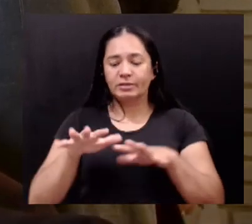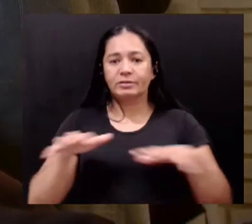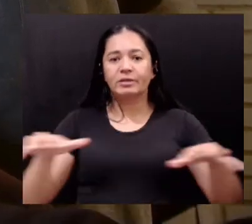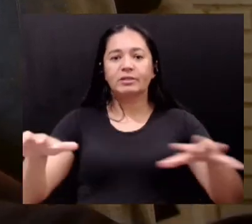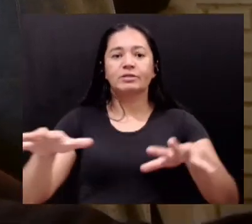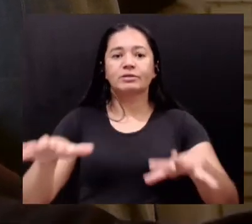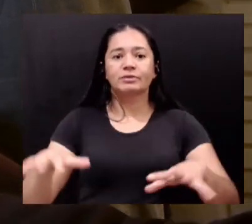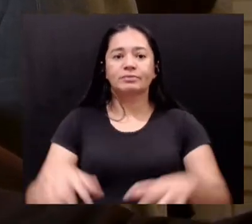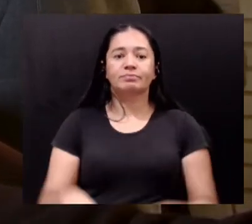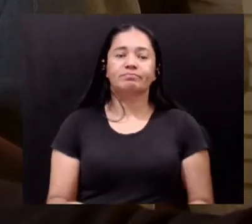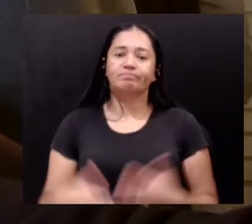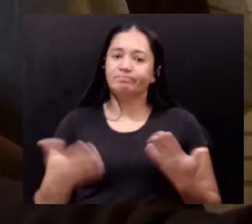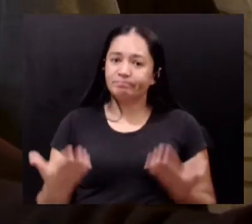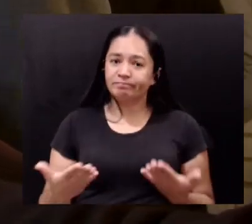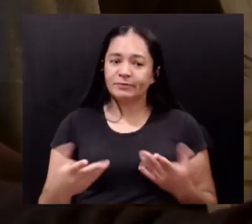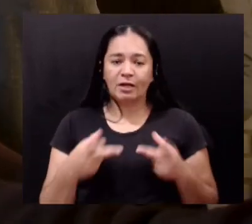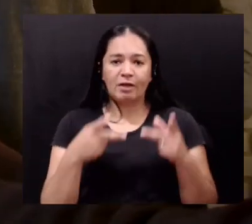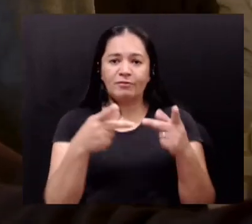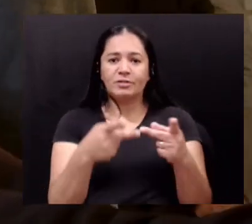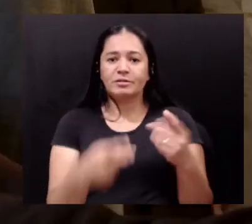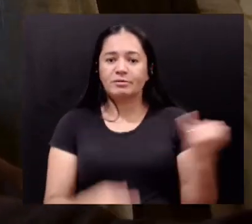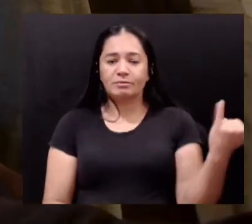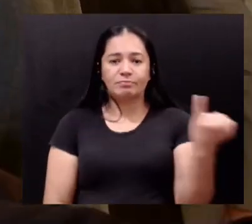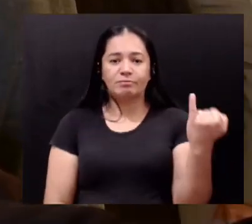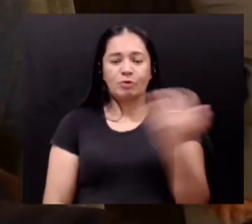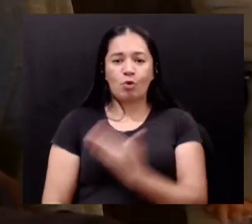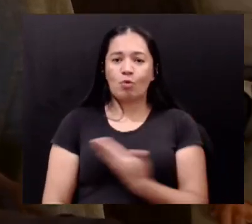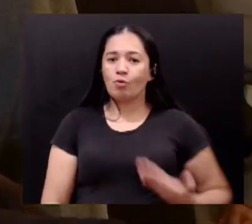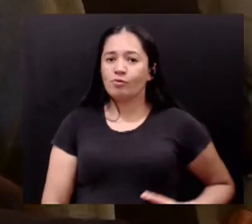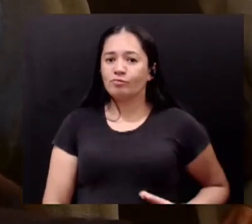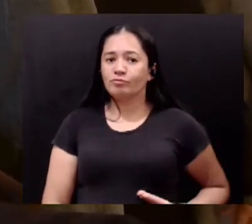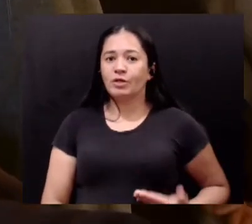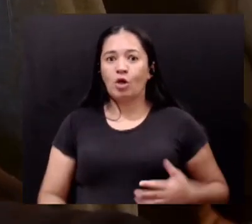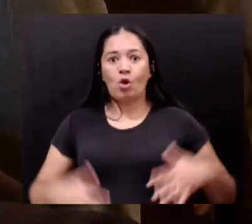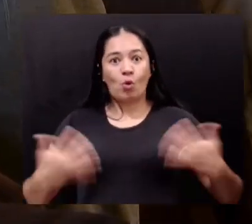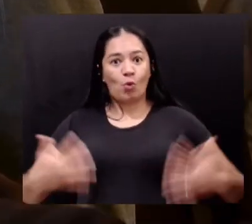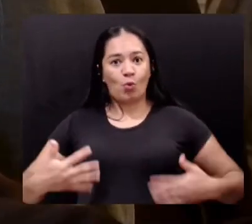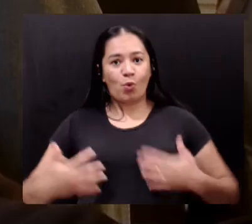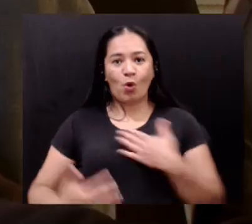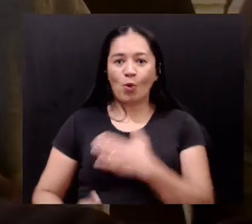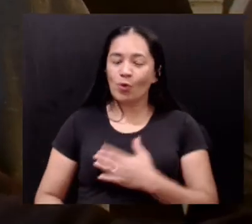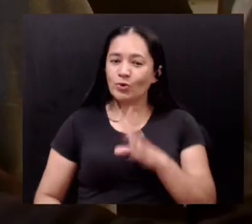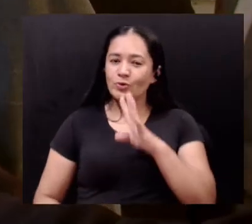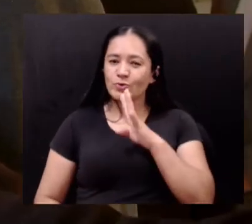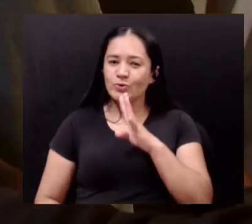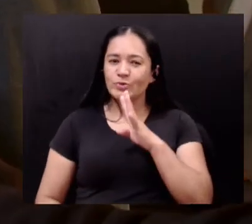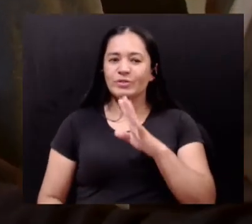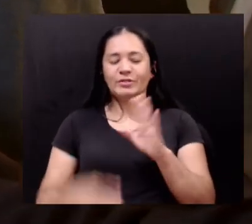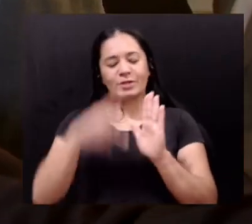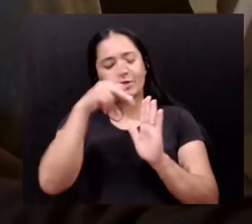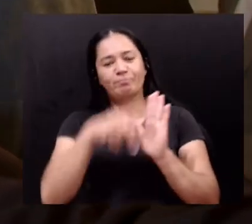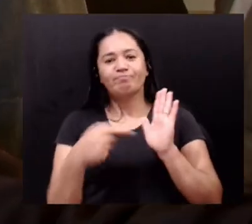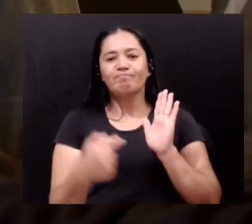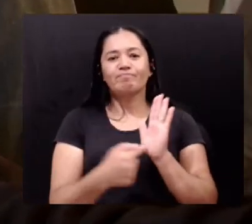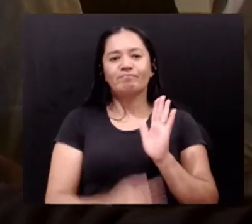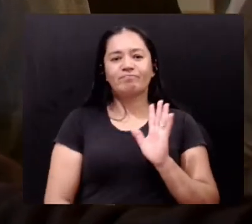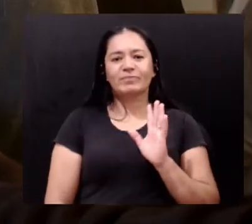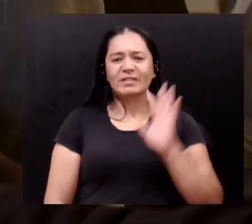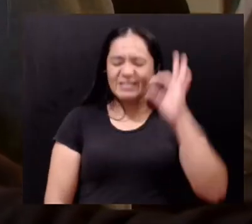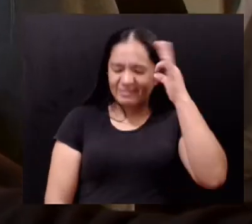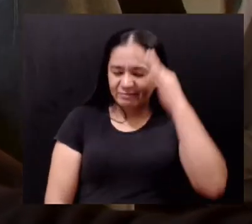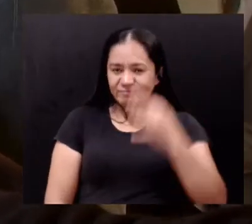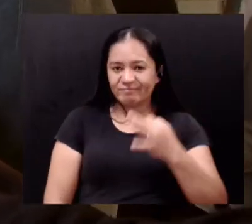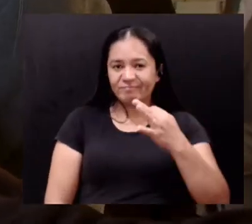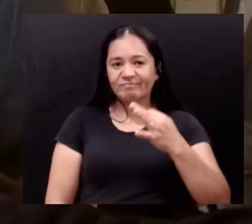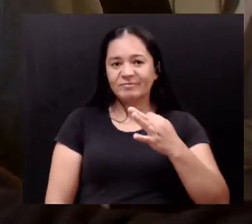a visita foi fundamental, o governador ficou extremamente empolgado em conhecer esse projeto de Campinas, que sem dúvida vai colocar Campinas